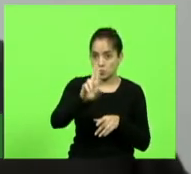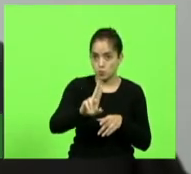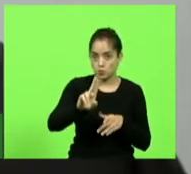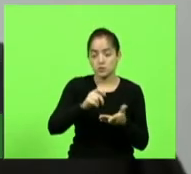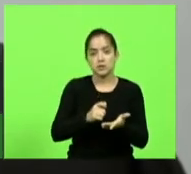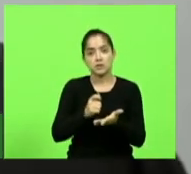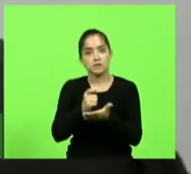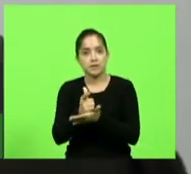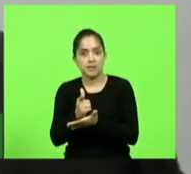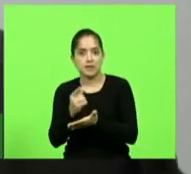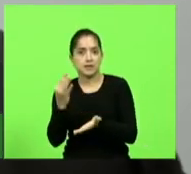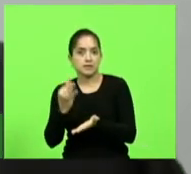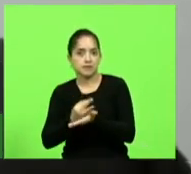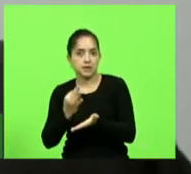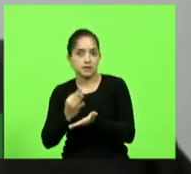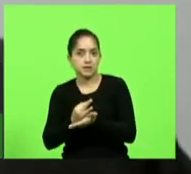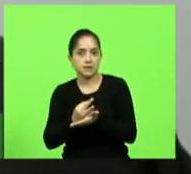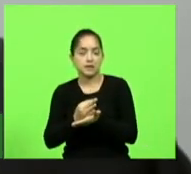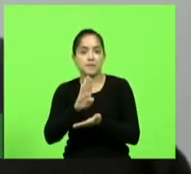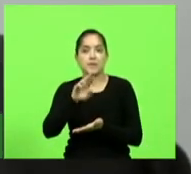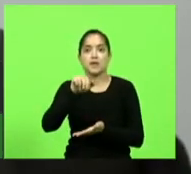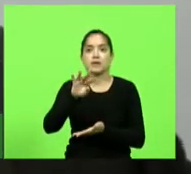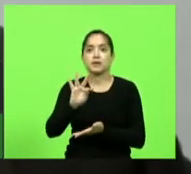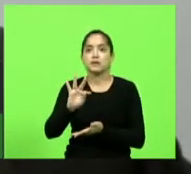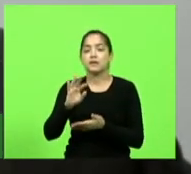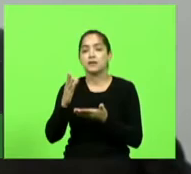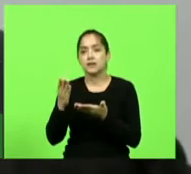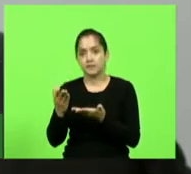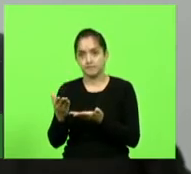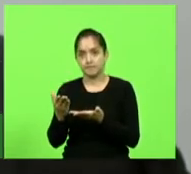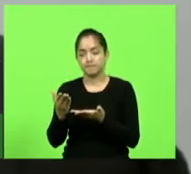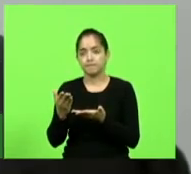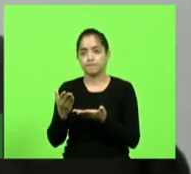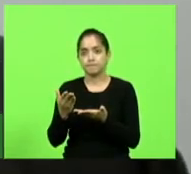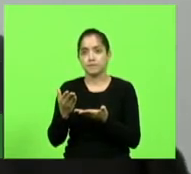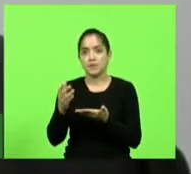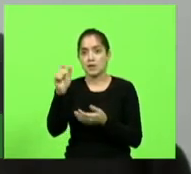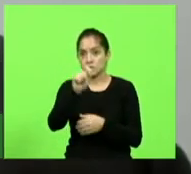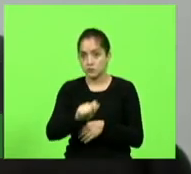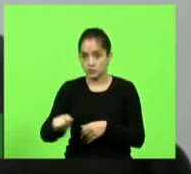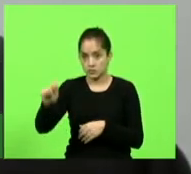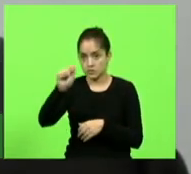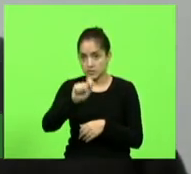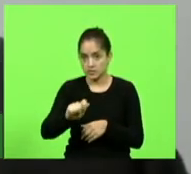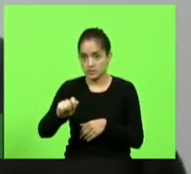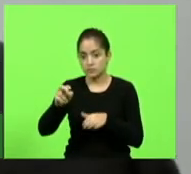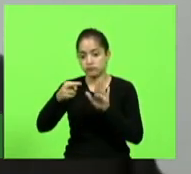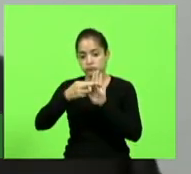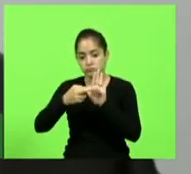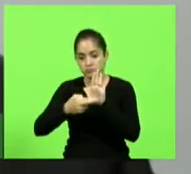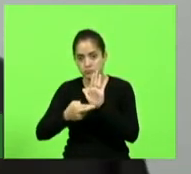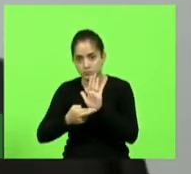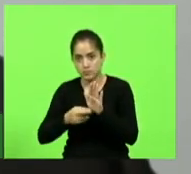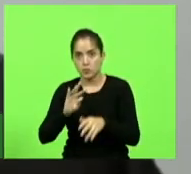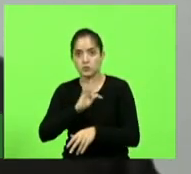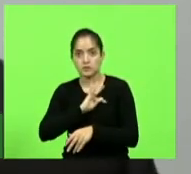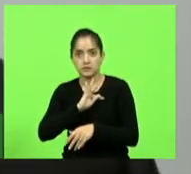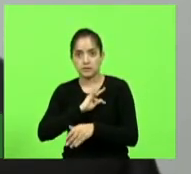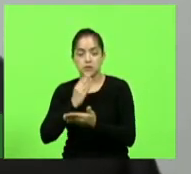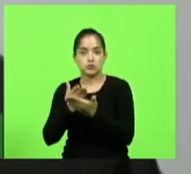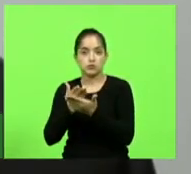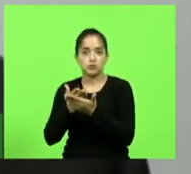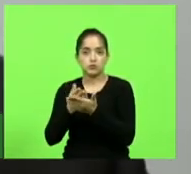tarifa do esgoto. A ABNT, que a Associação Brasileira de Normas Técnicas, diz tudo que eu